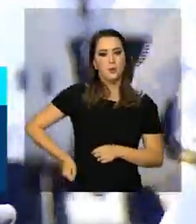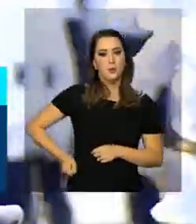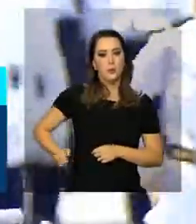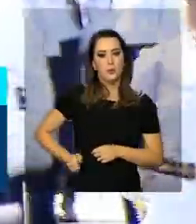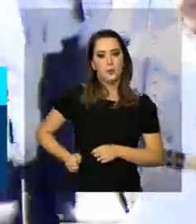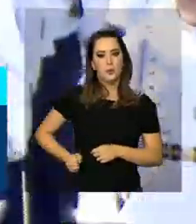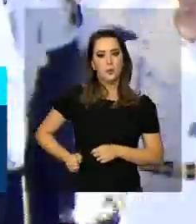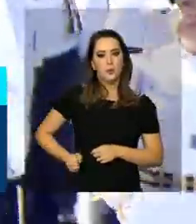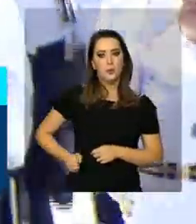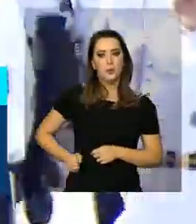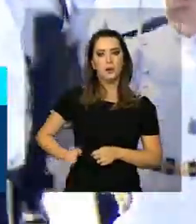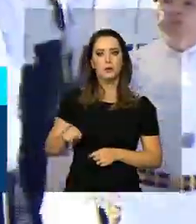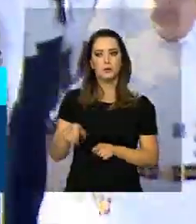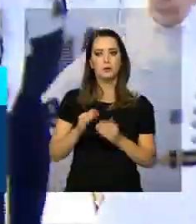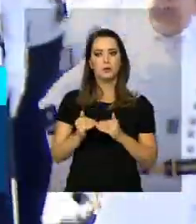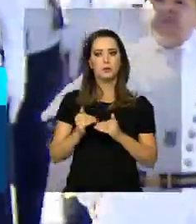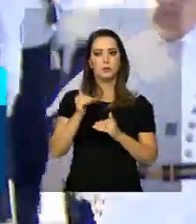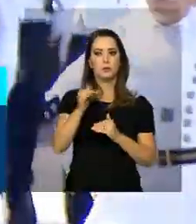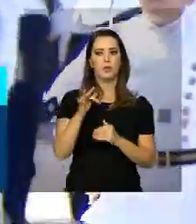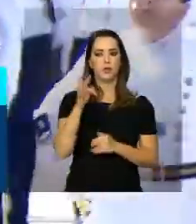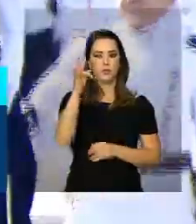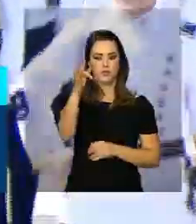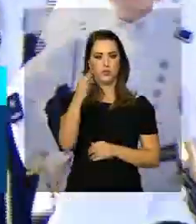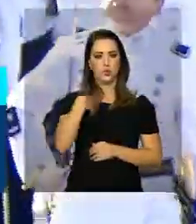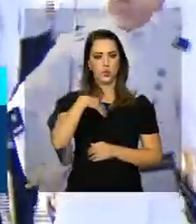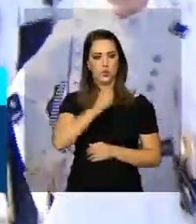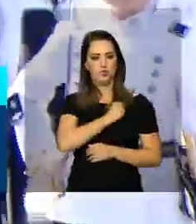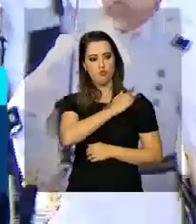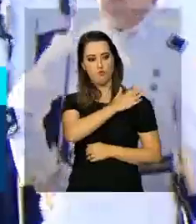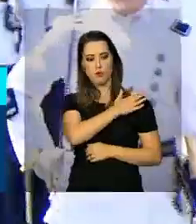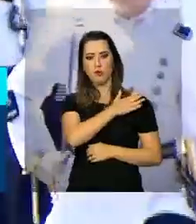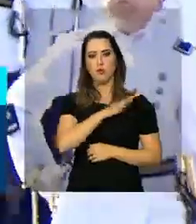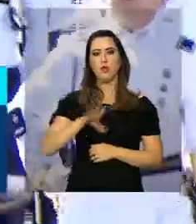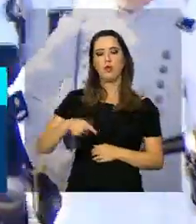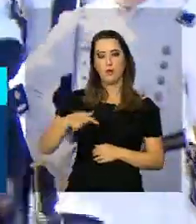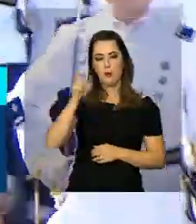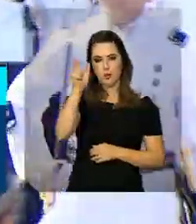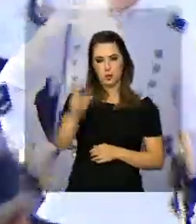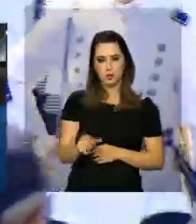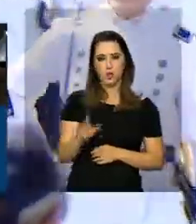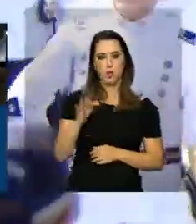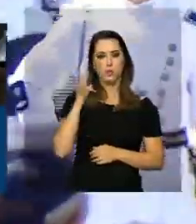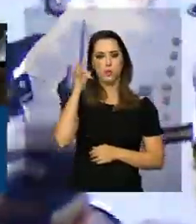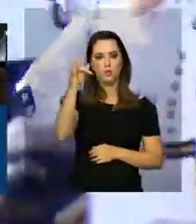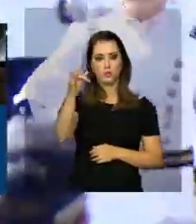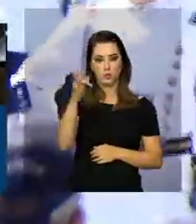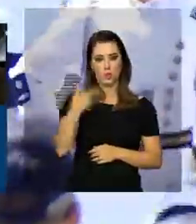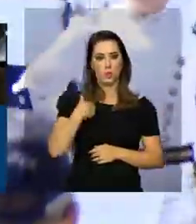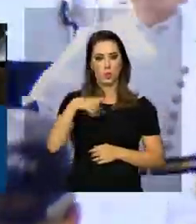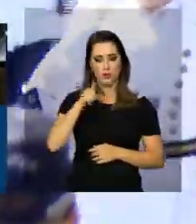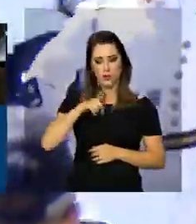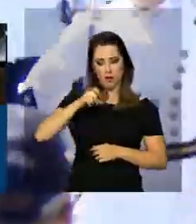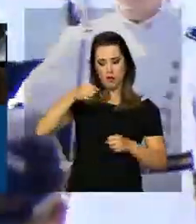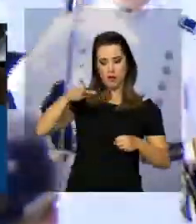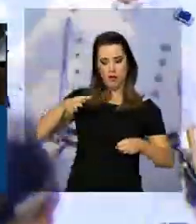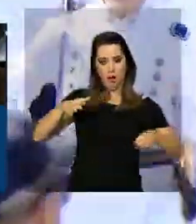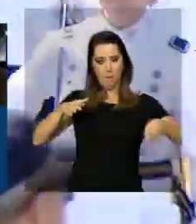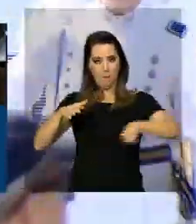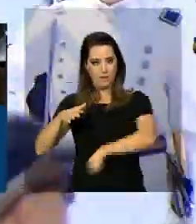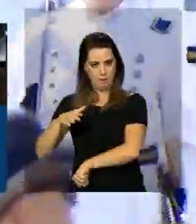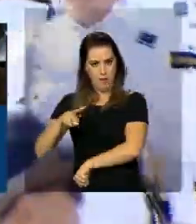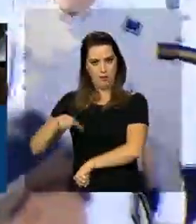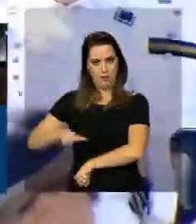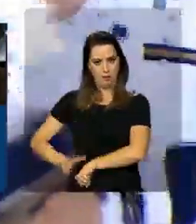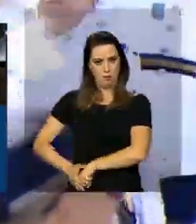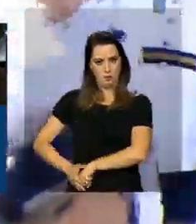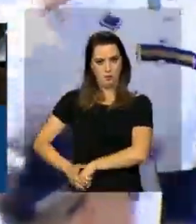É a aspiração ao oficialato, né? Quando o oficial ele recebe a espada de oficial. E o código de honra do cadete, né? Coragem,